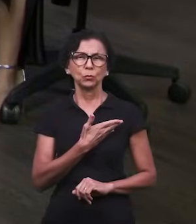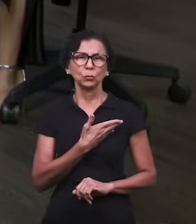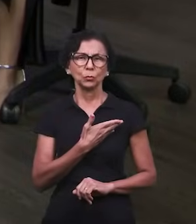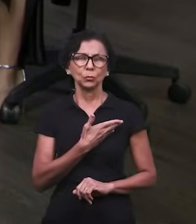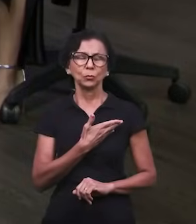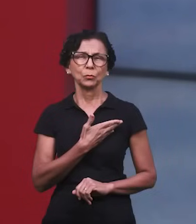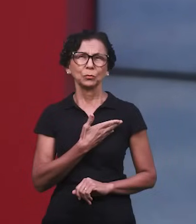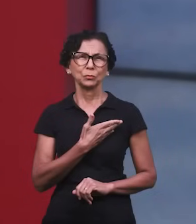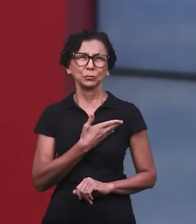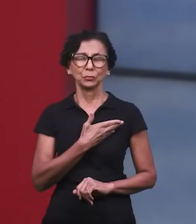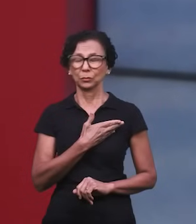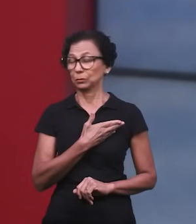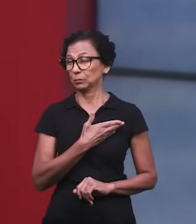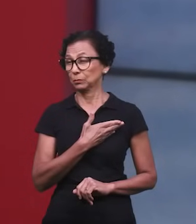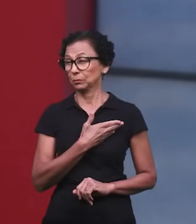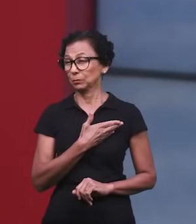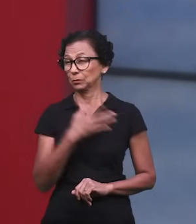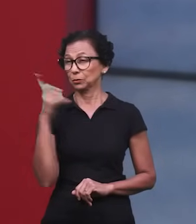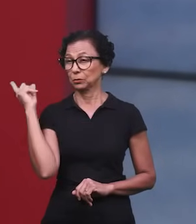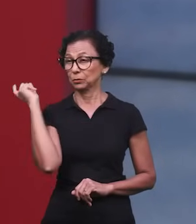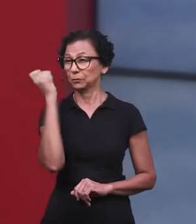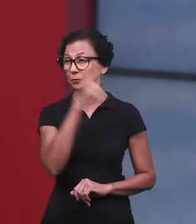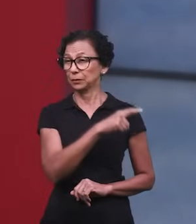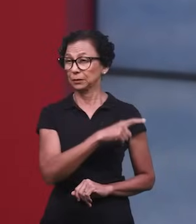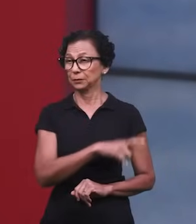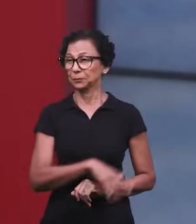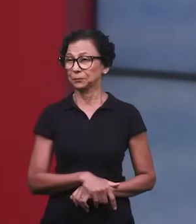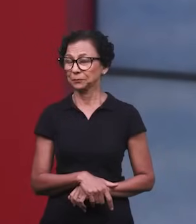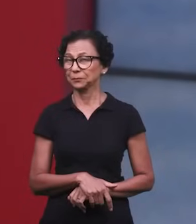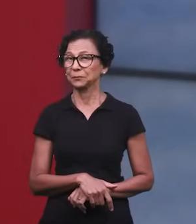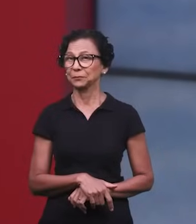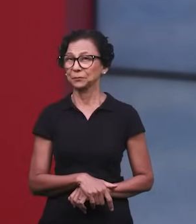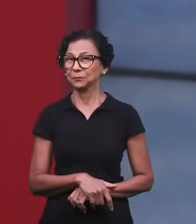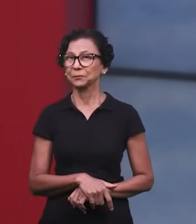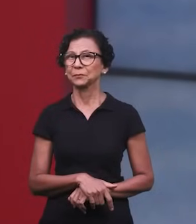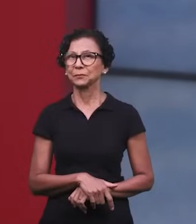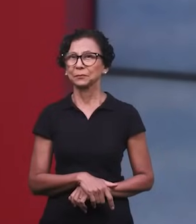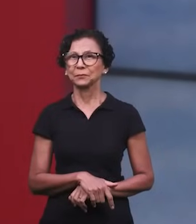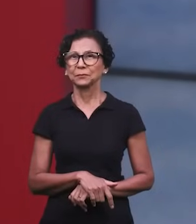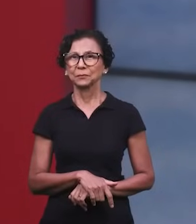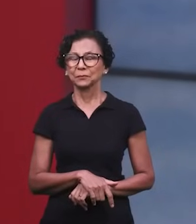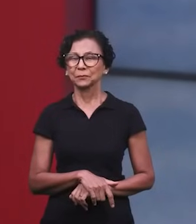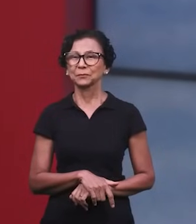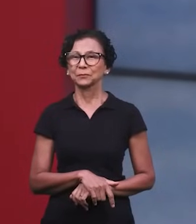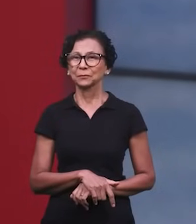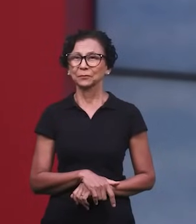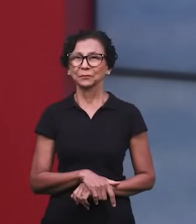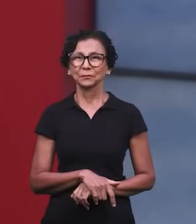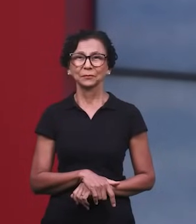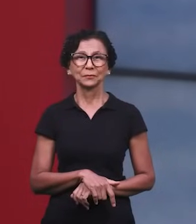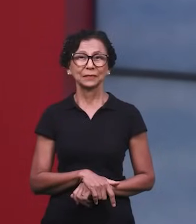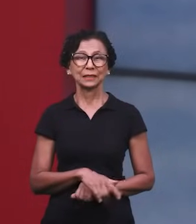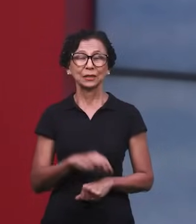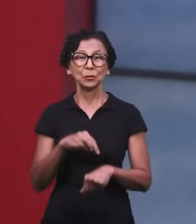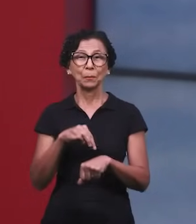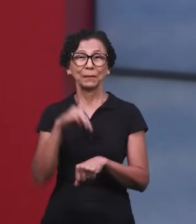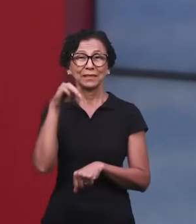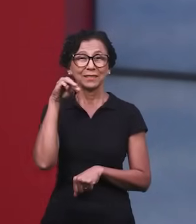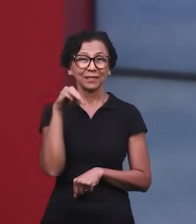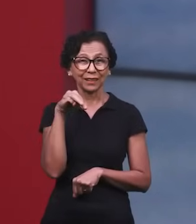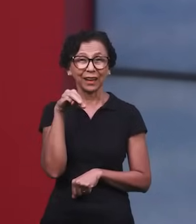tive colegas que foram terríveis na graduação em economia e viraram um bom rapaz no mestrado. Já no